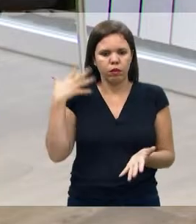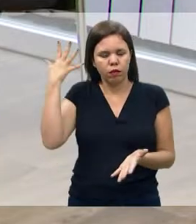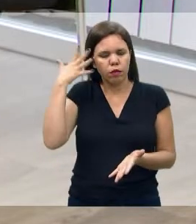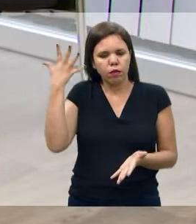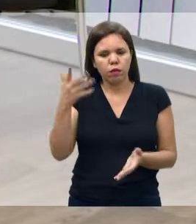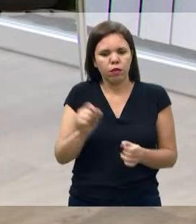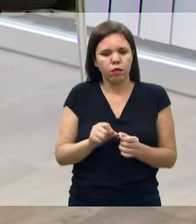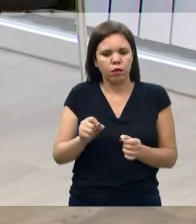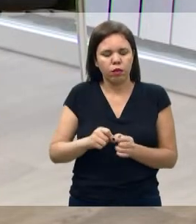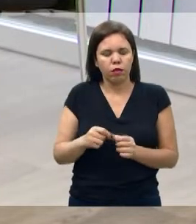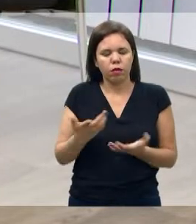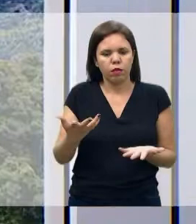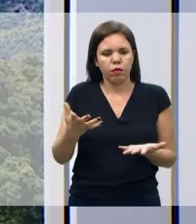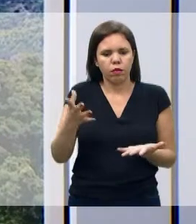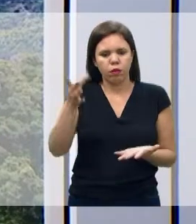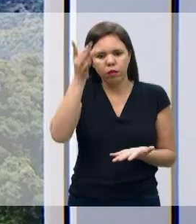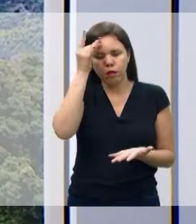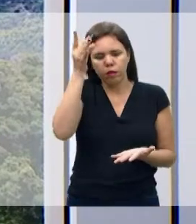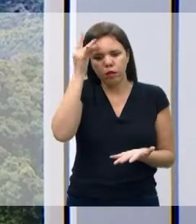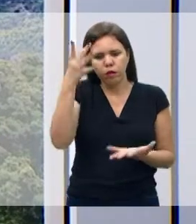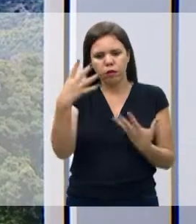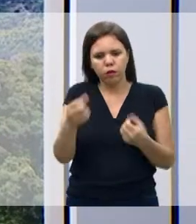justamente com essa leitura que